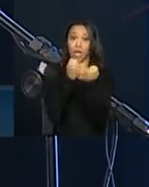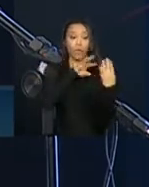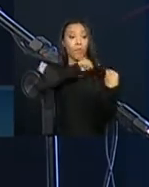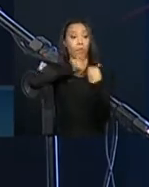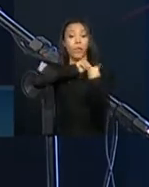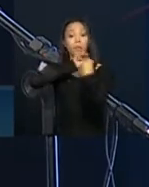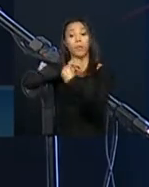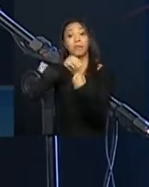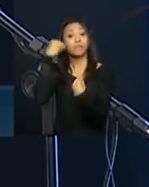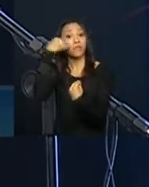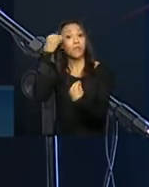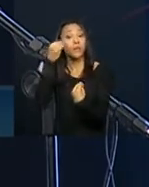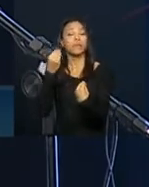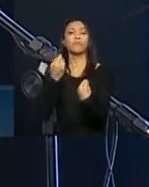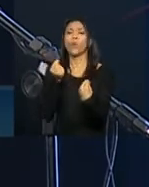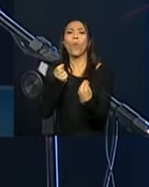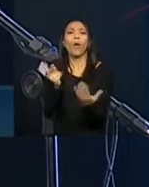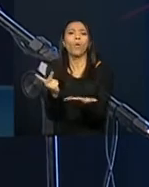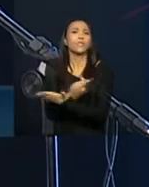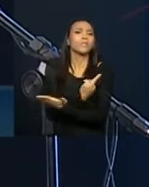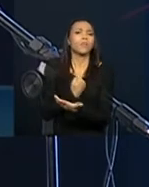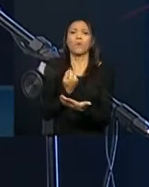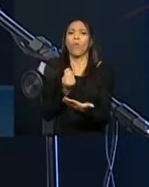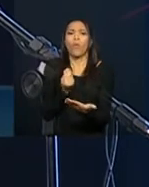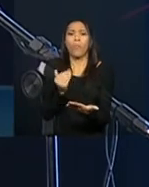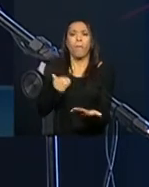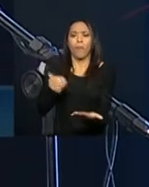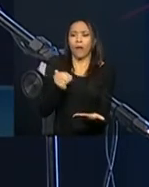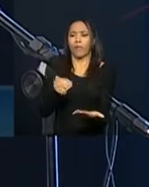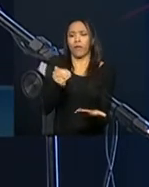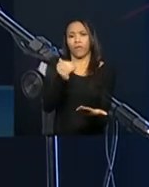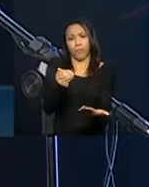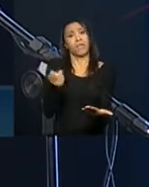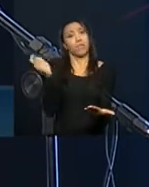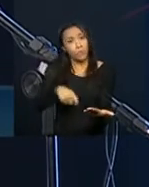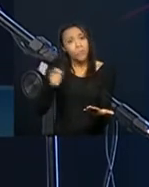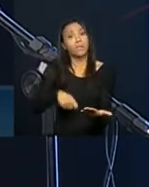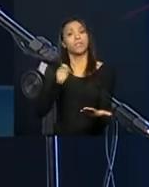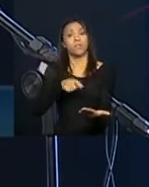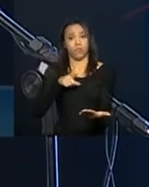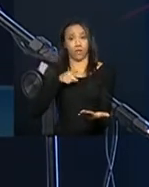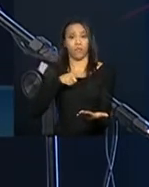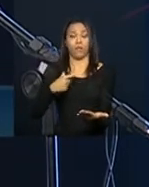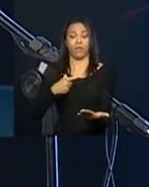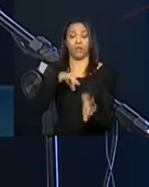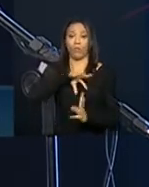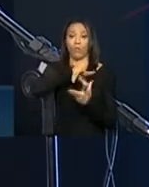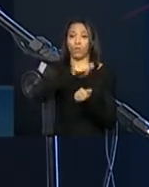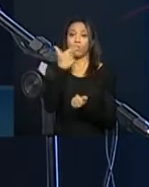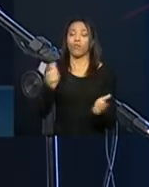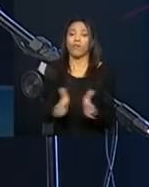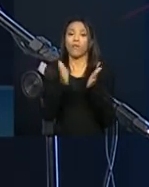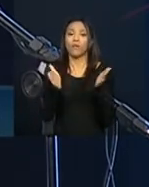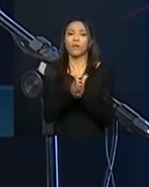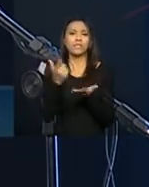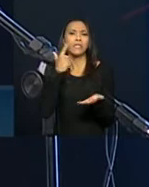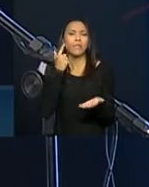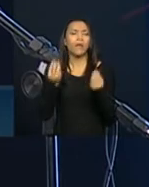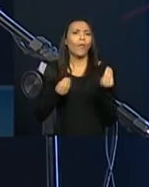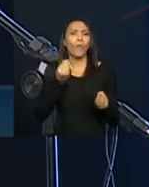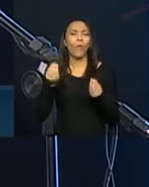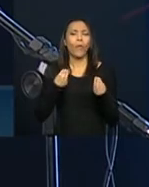onde mostramos o passo a passo e como é possível construir um mundo sem pobreza. Queremos discutir como medir esse